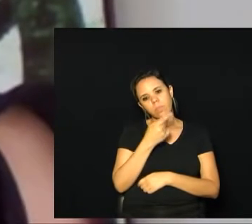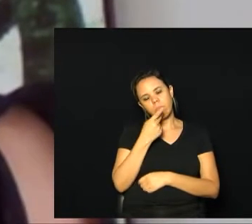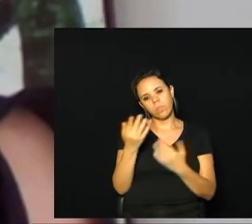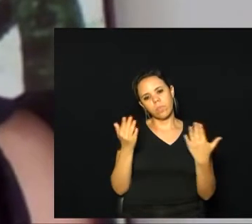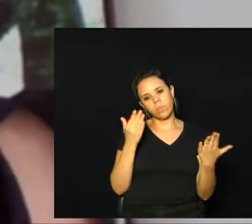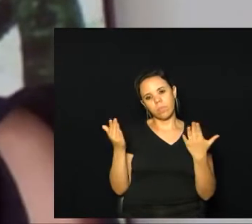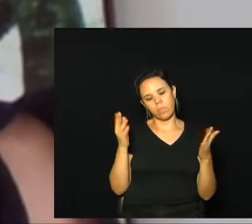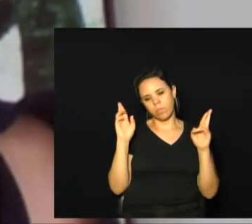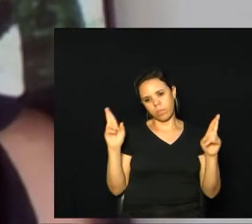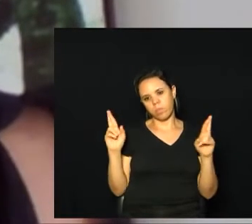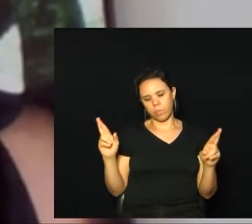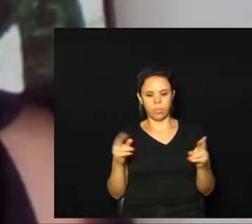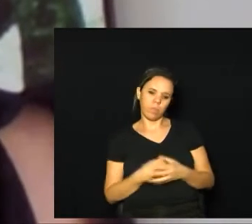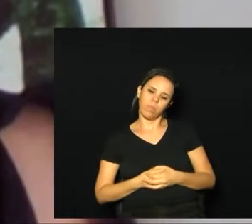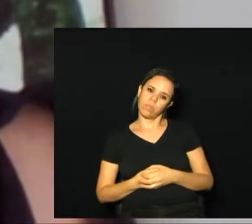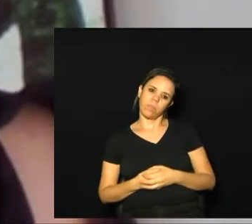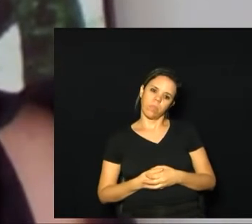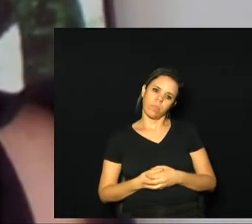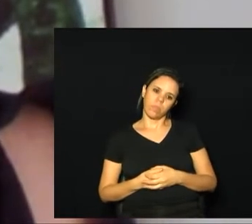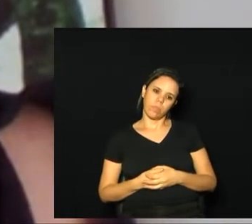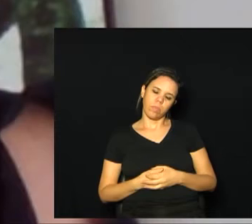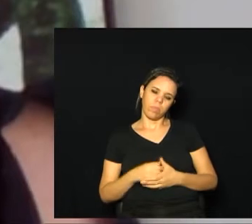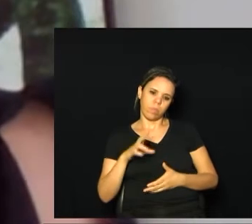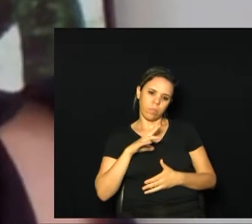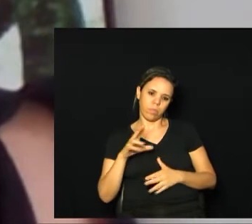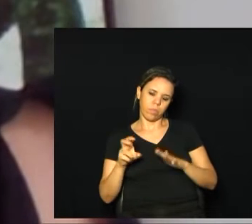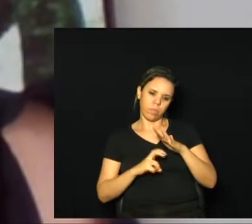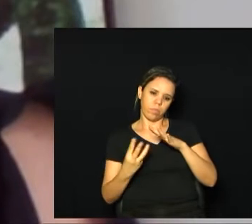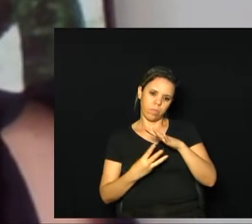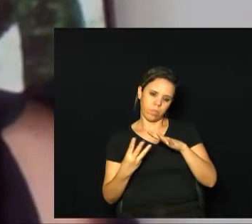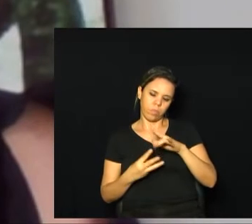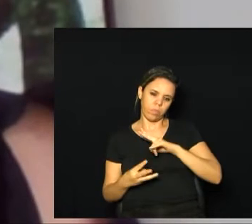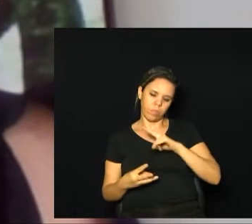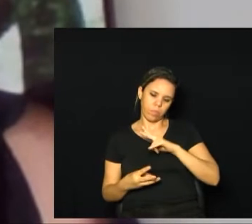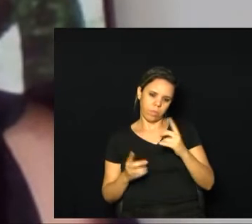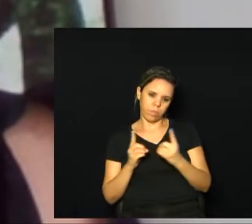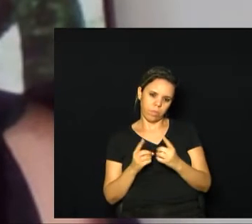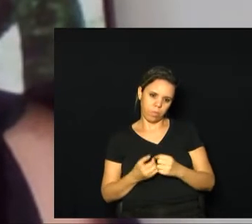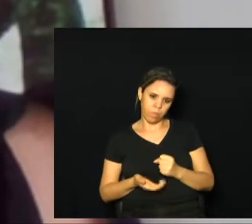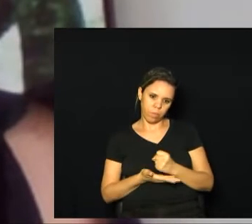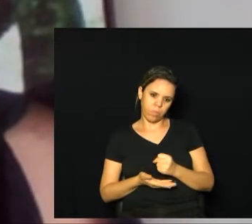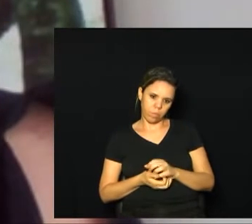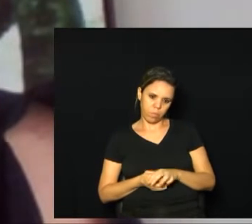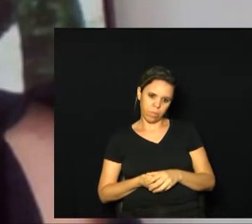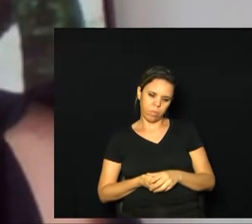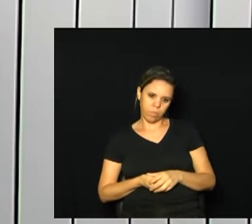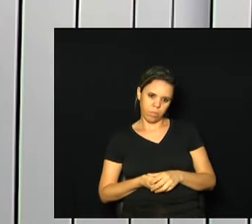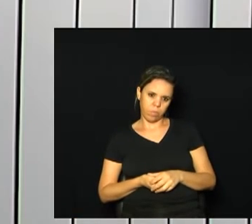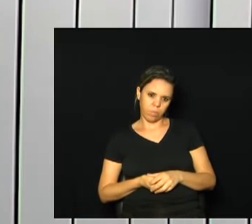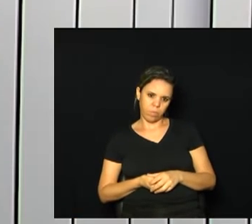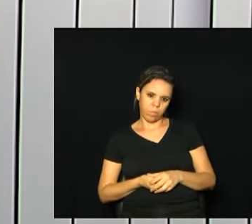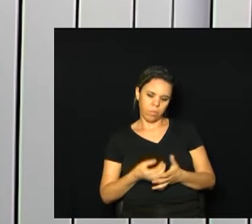paralelo, que se espera com a questão da privatização desses serviços aí de saneamento básico. Renata, pode